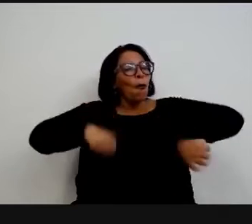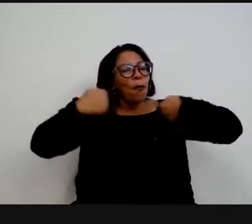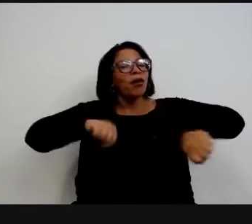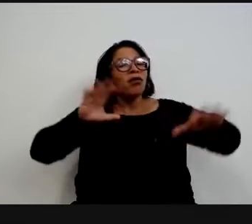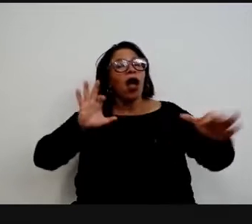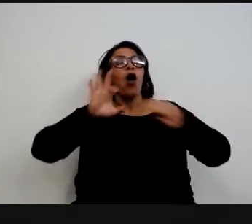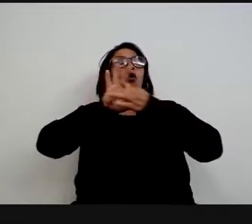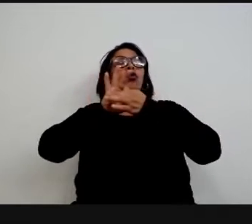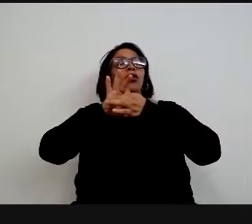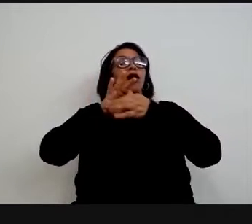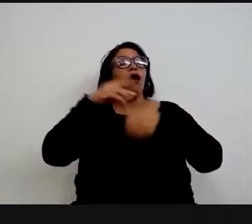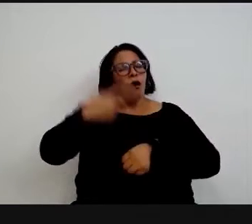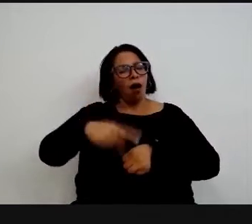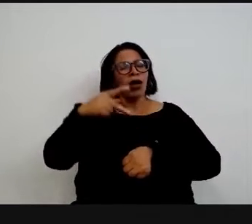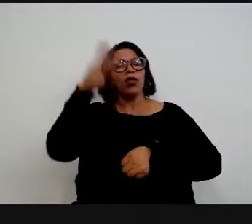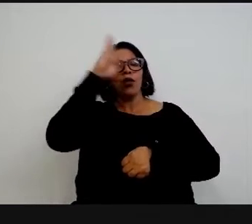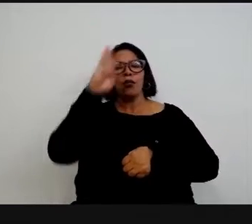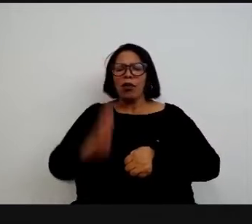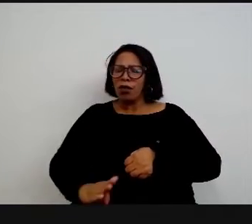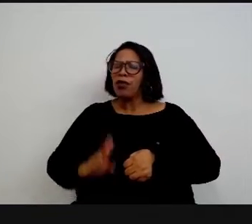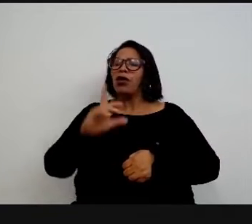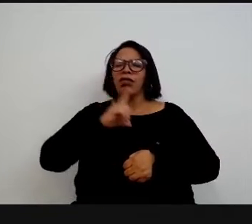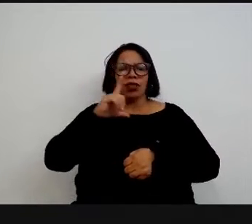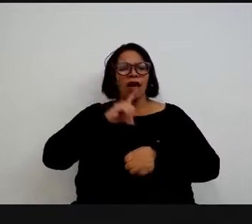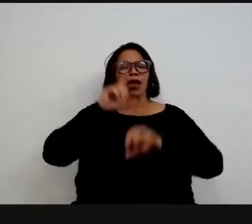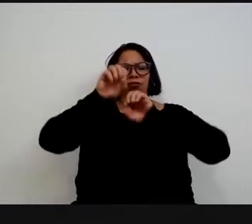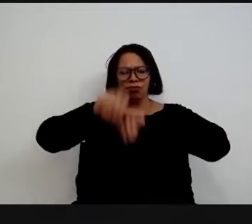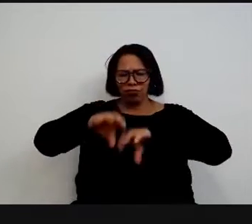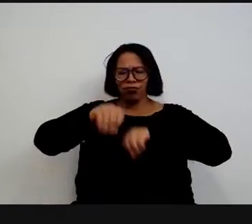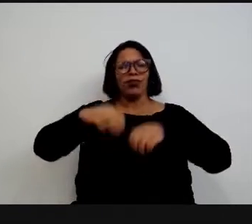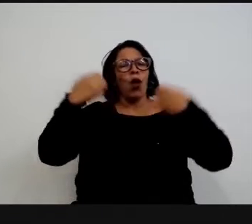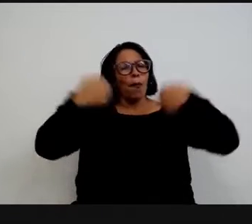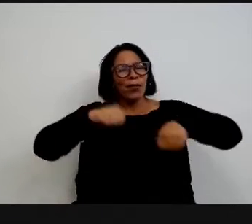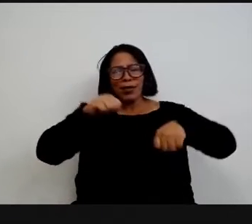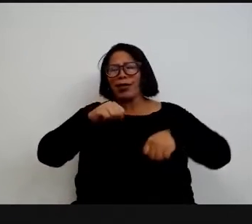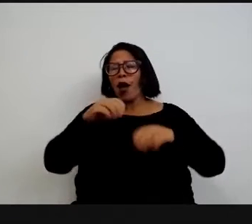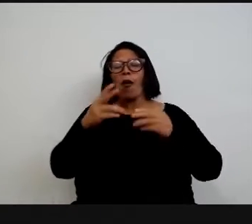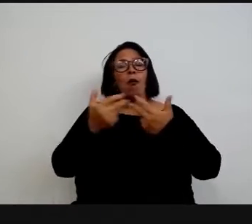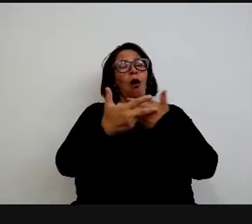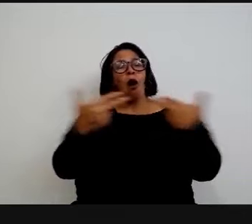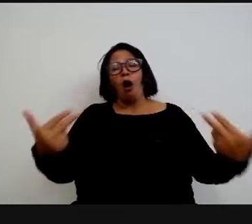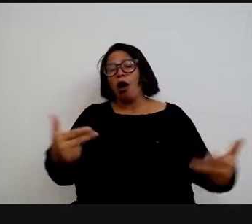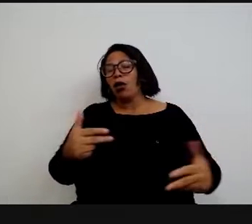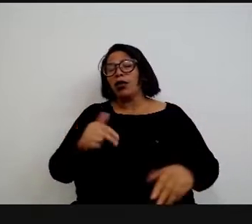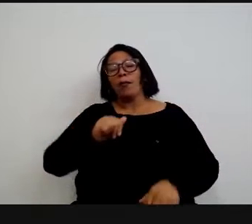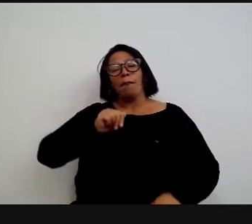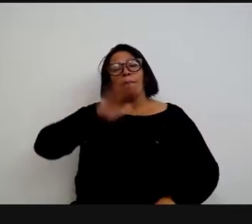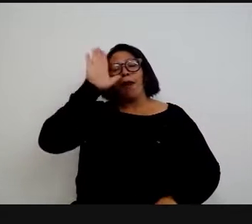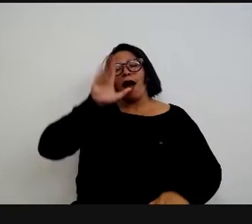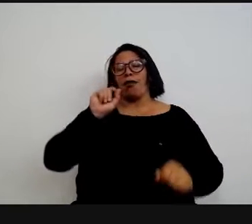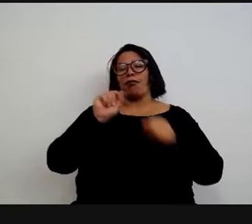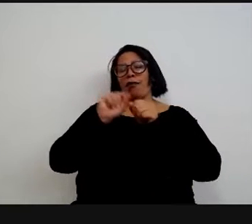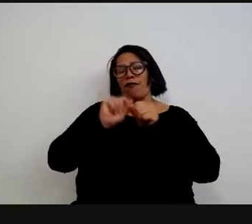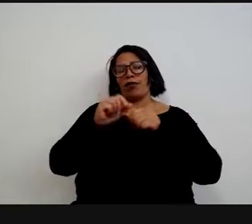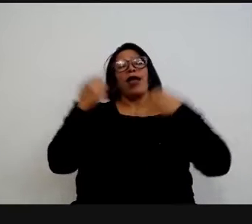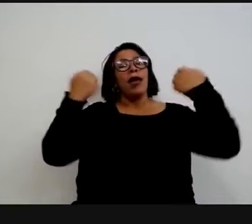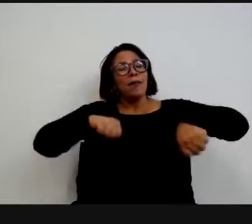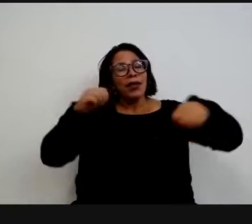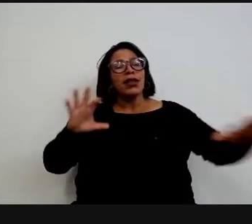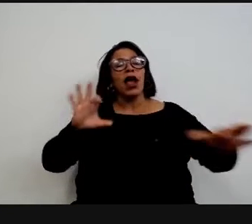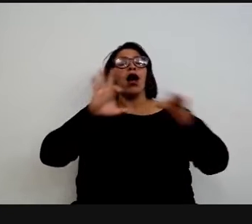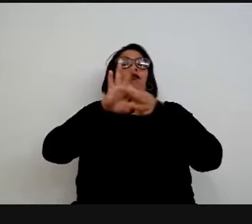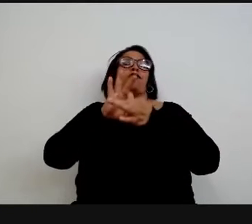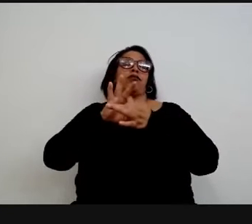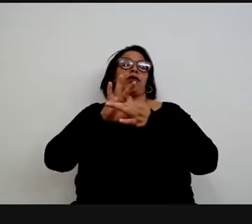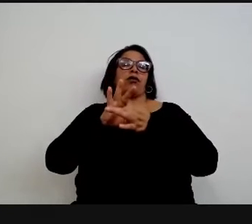muita coisa a ser feita nesse país, né? Muita coisa a ser feita na educação e principalmente na educação das instituições públicas, né?